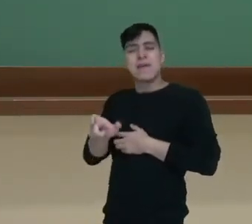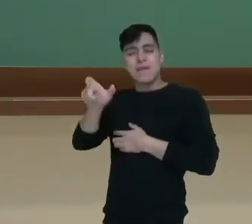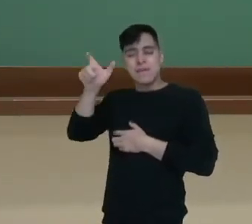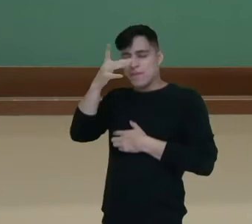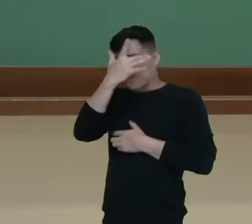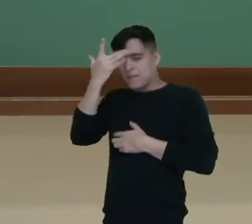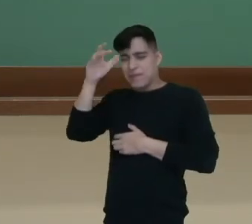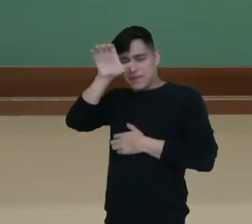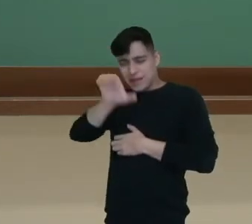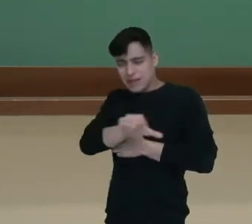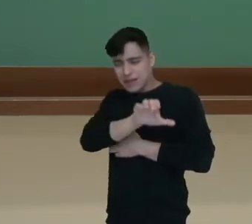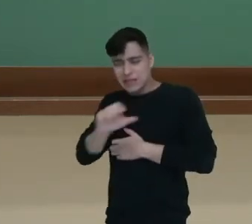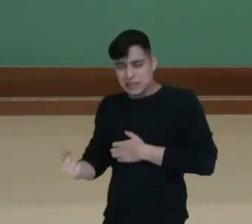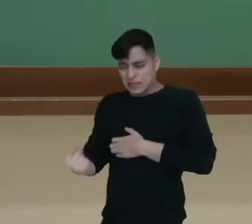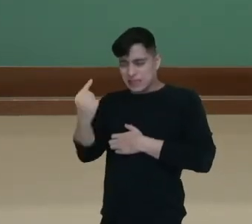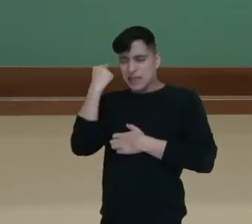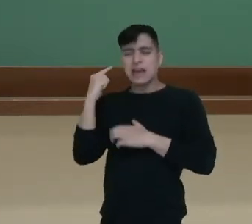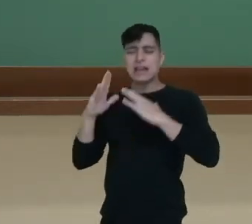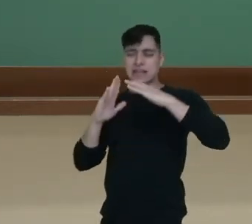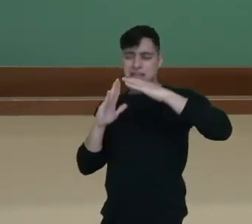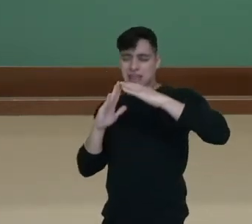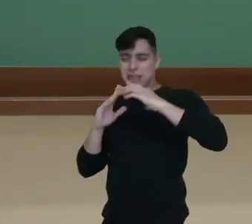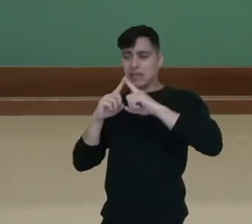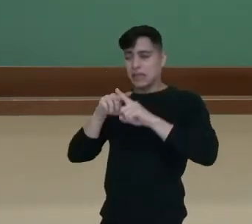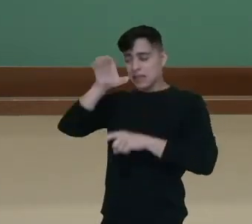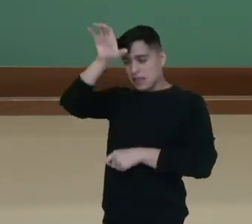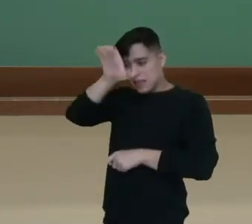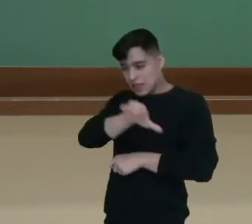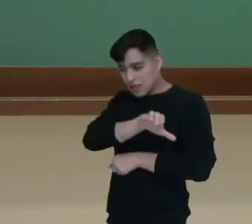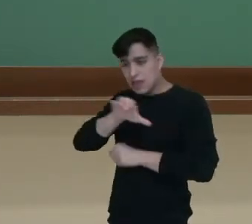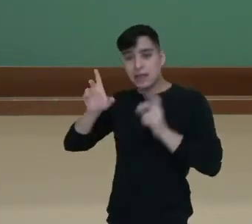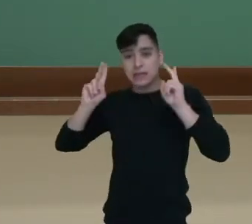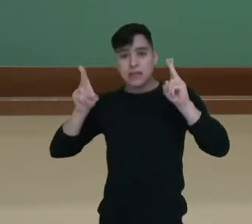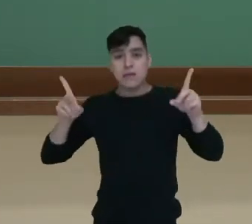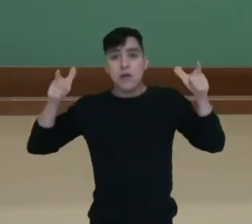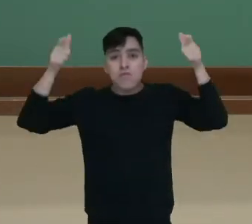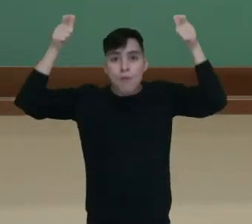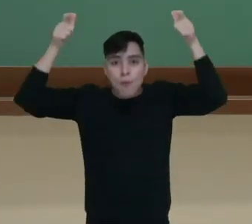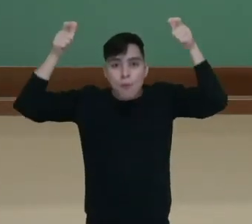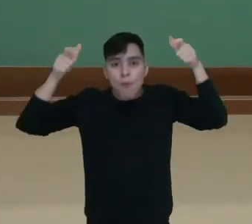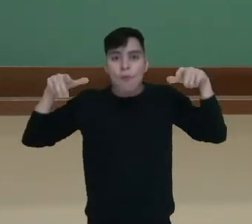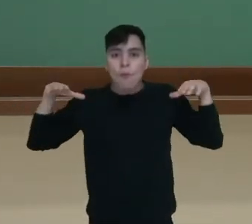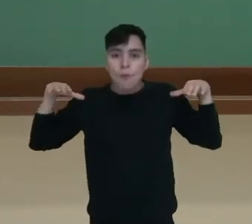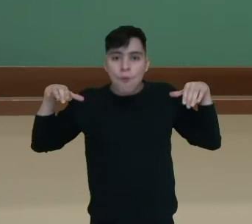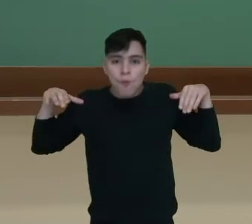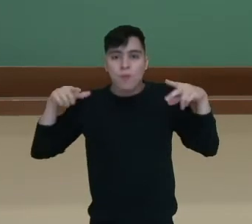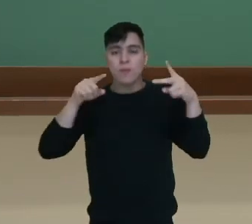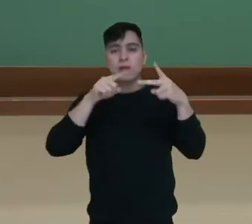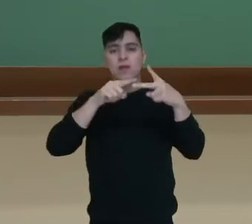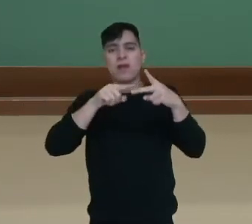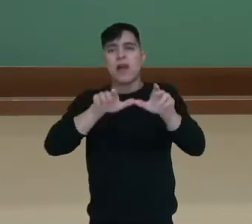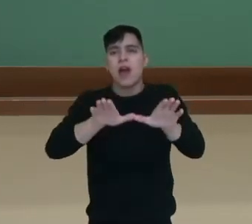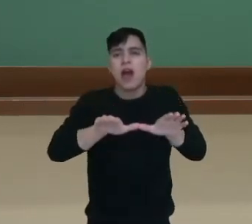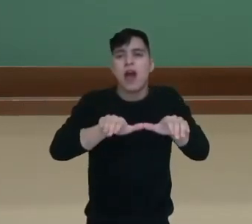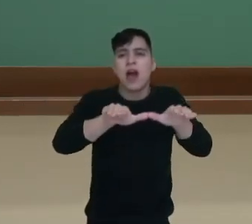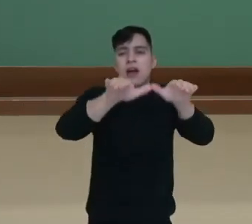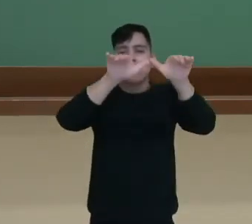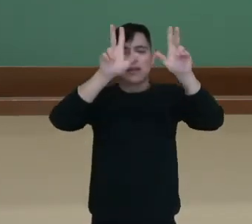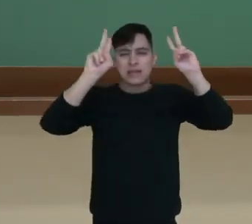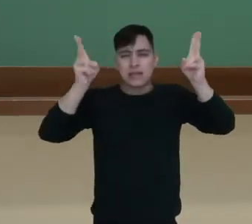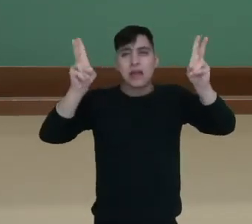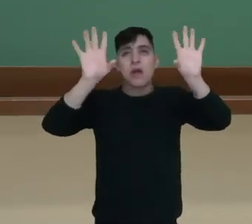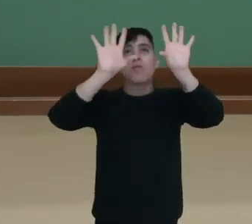cultura, você vai perceber que os anjos, né, as estátuas, os santos estão onde? Eles estão, às vezes, numa borda,